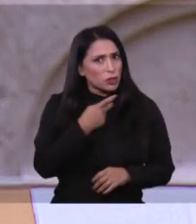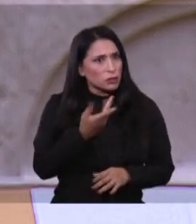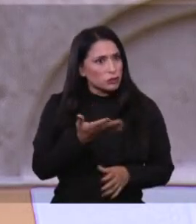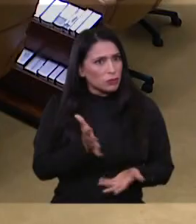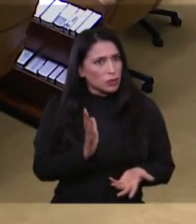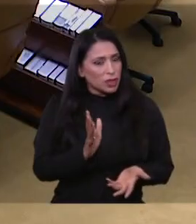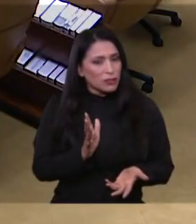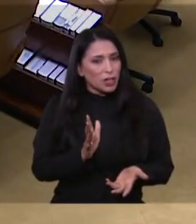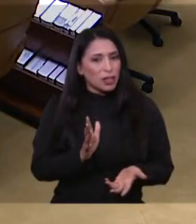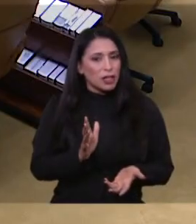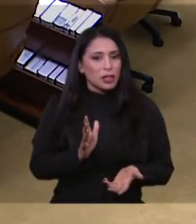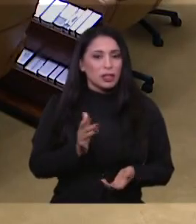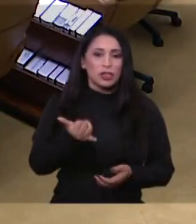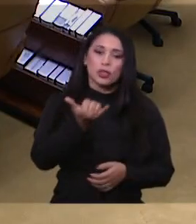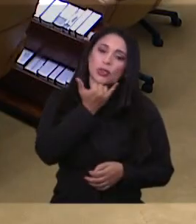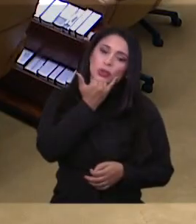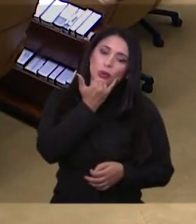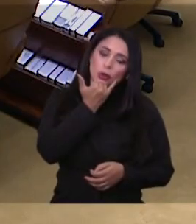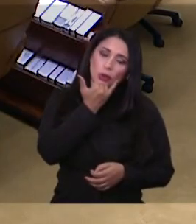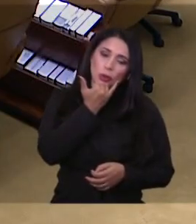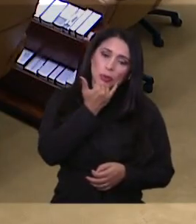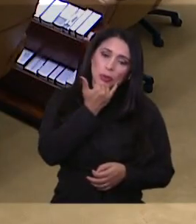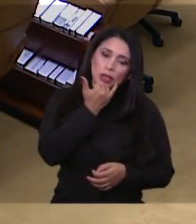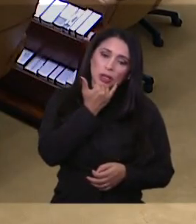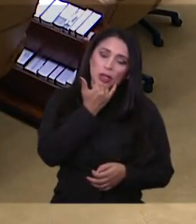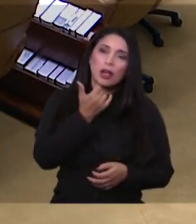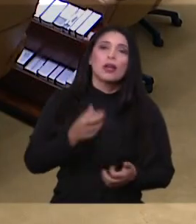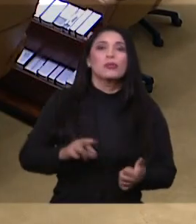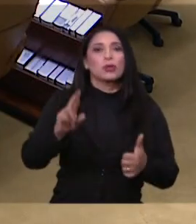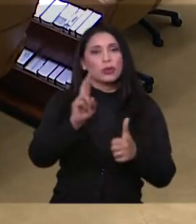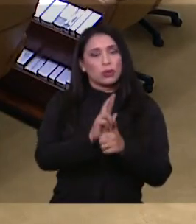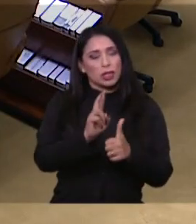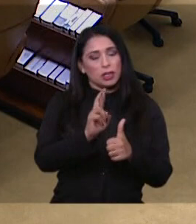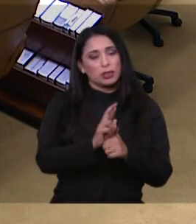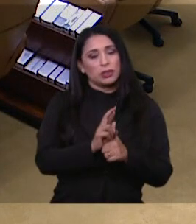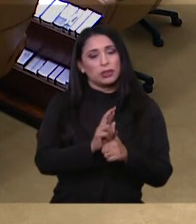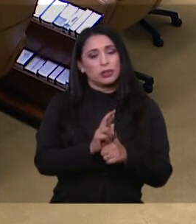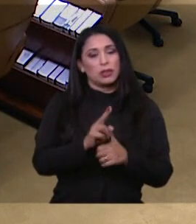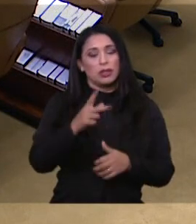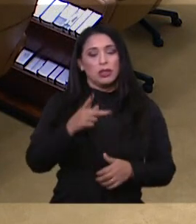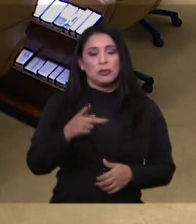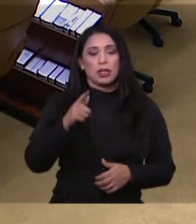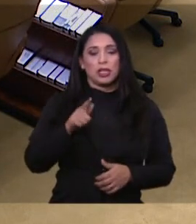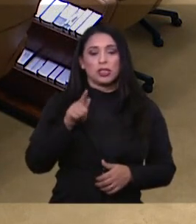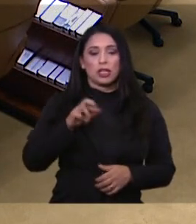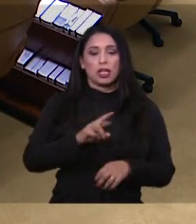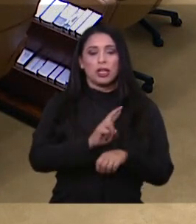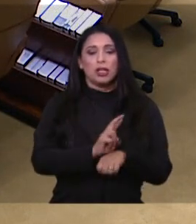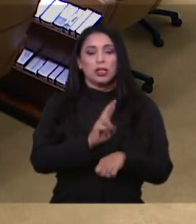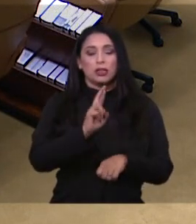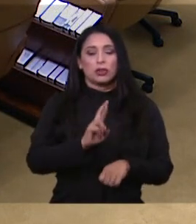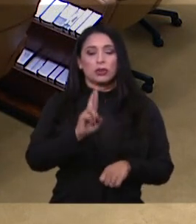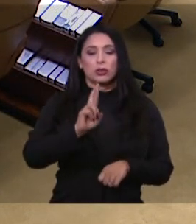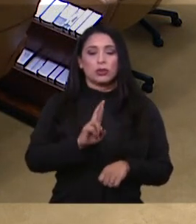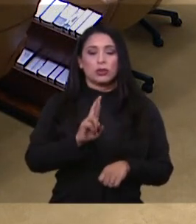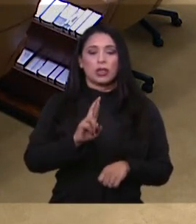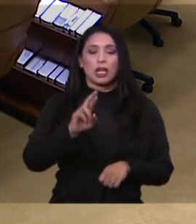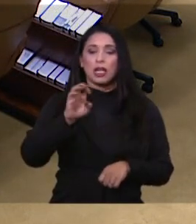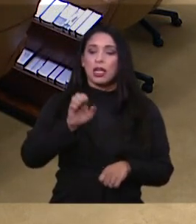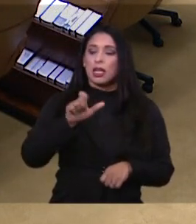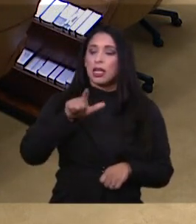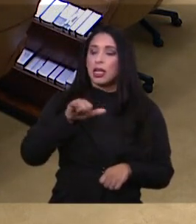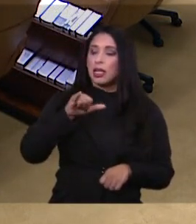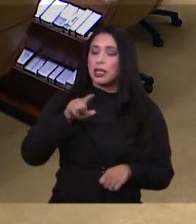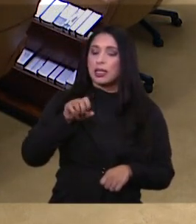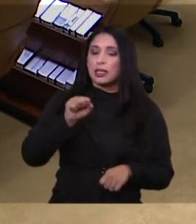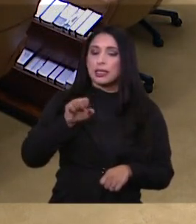muito prazer, passo a palavra à senhora Procuradora-Geral da República em exercício, doutora Eliseta Maria de Paiva. Com a palavra